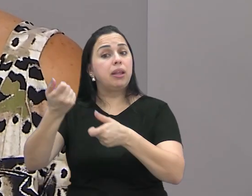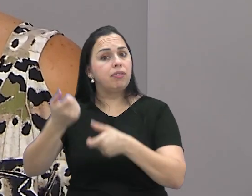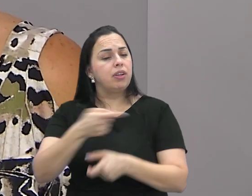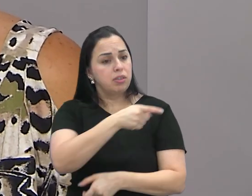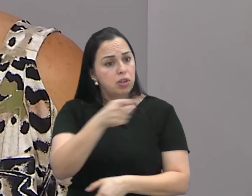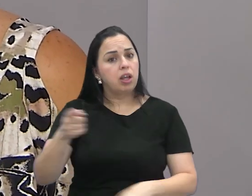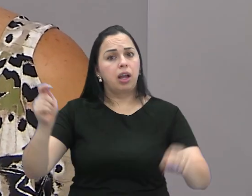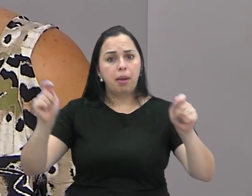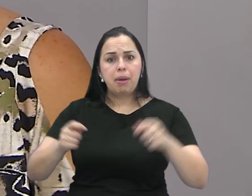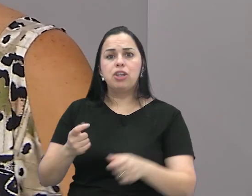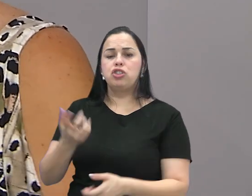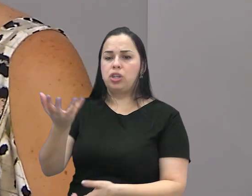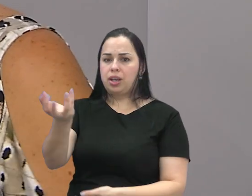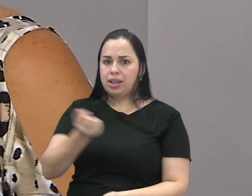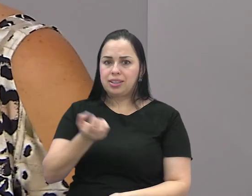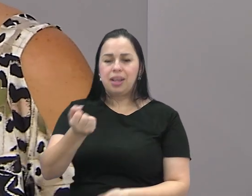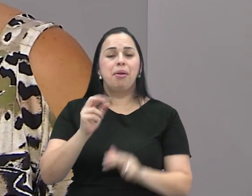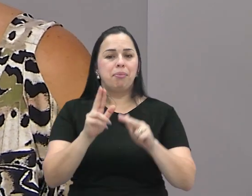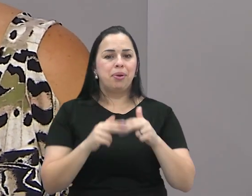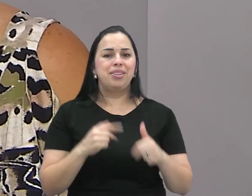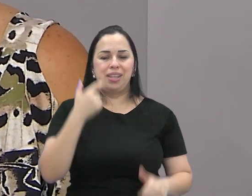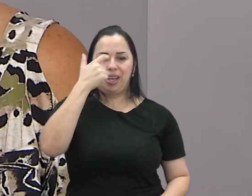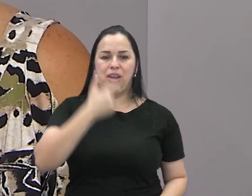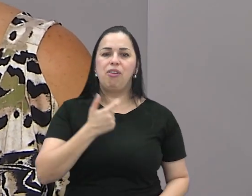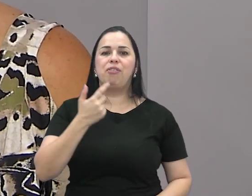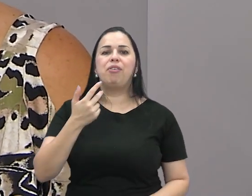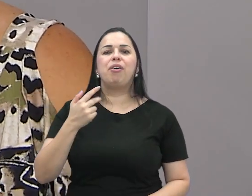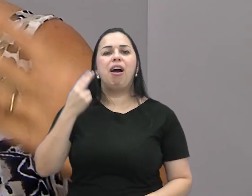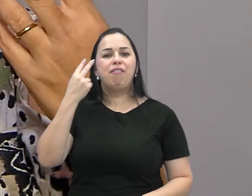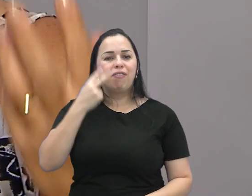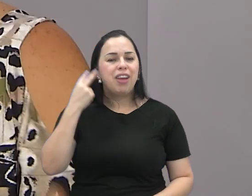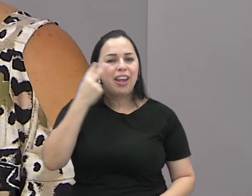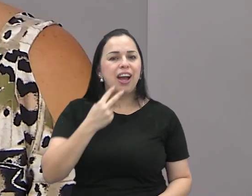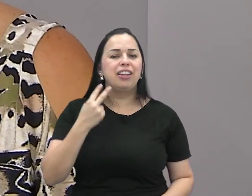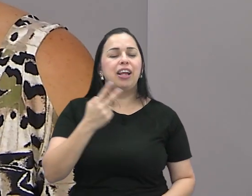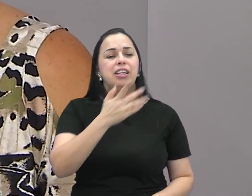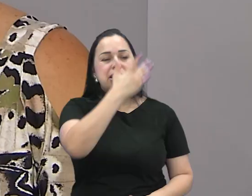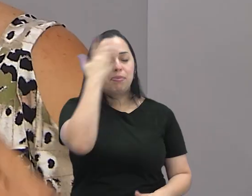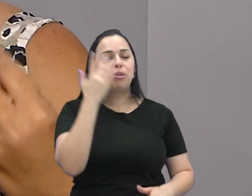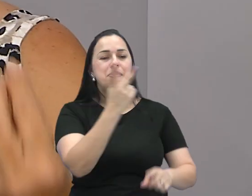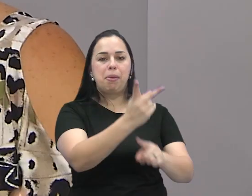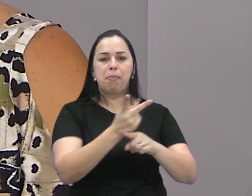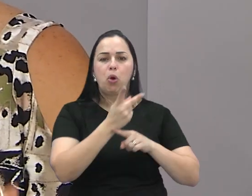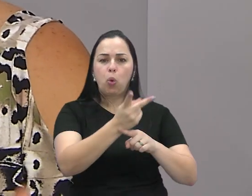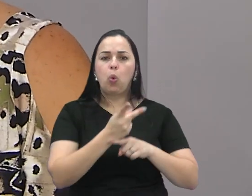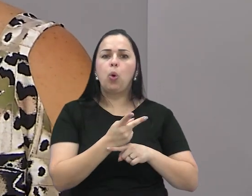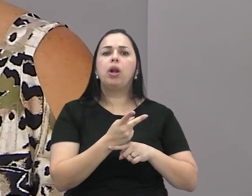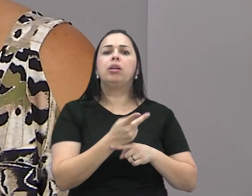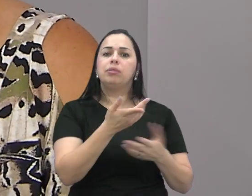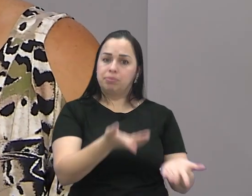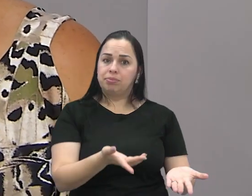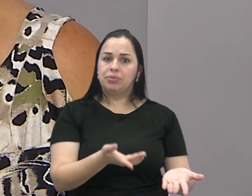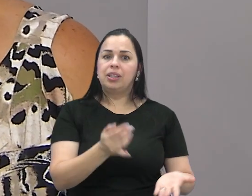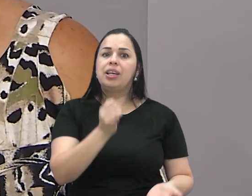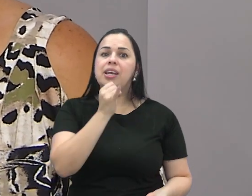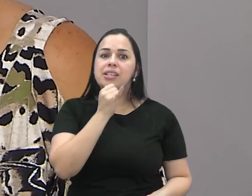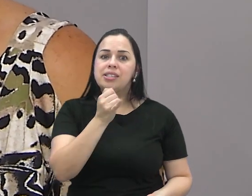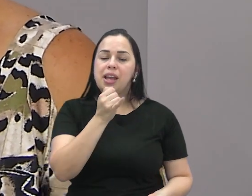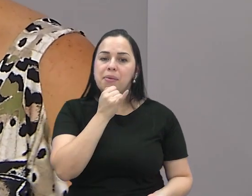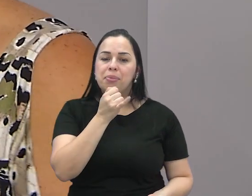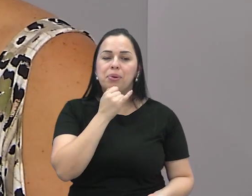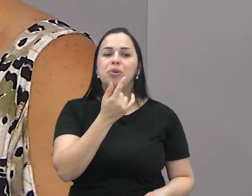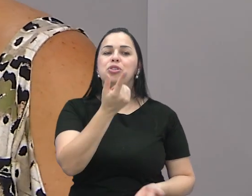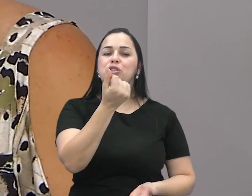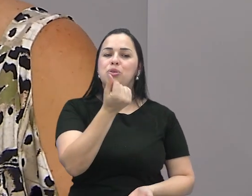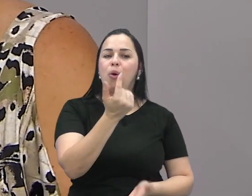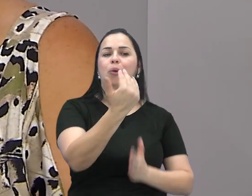eles podem acessar. Então, como vereadora, eu tenho feito muito isso. Quando o munícipe me procura com alguma questão, como pé de